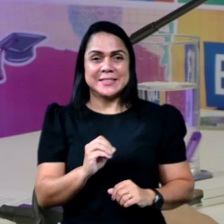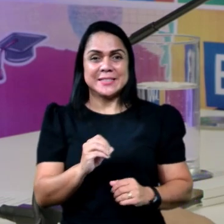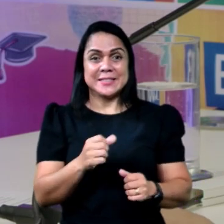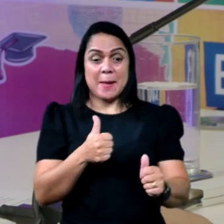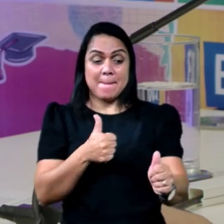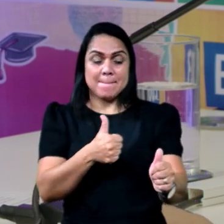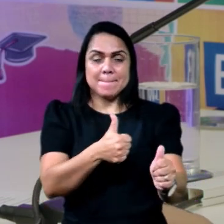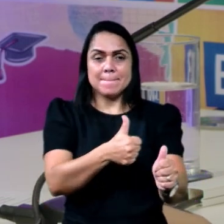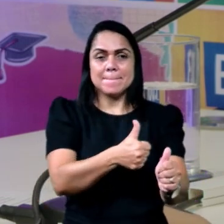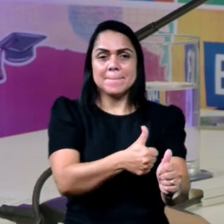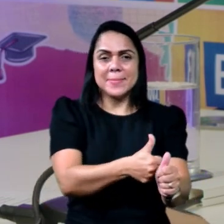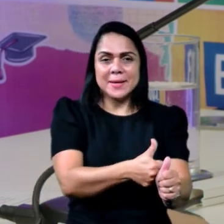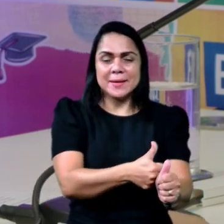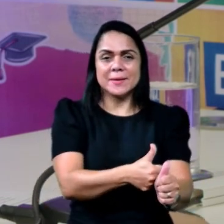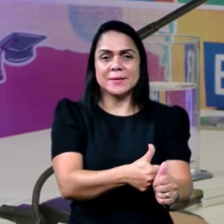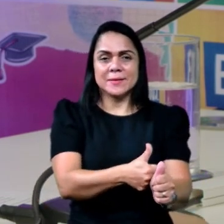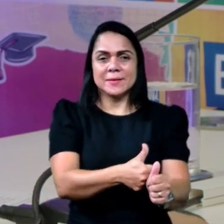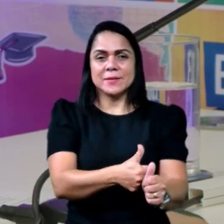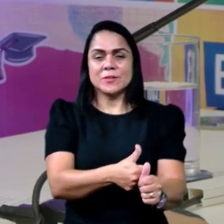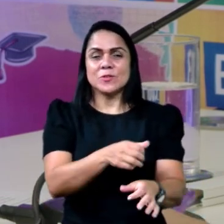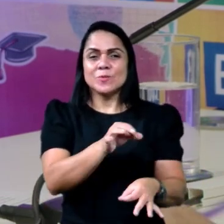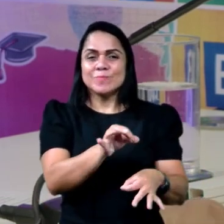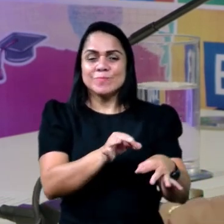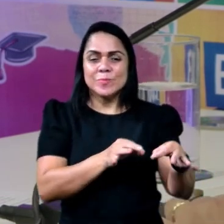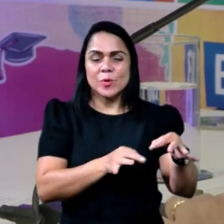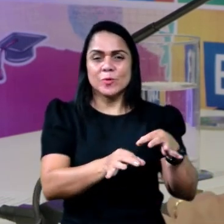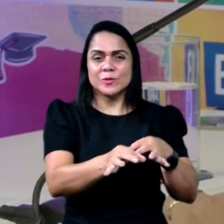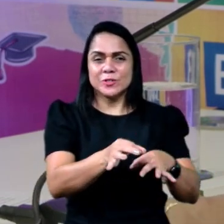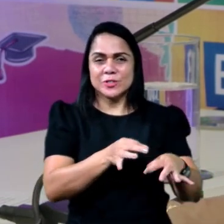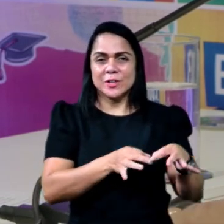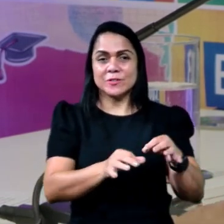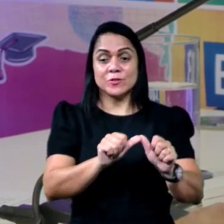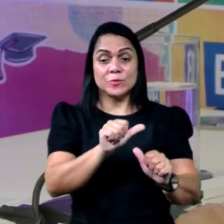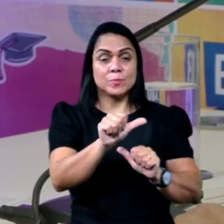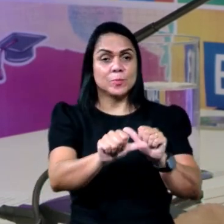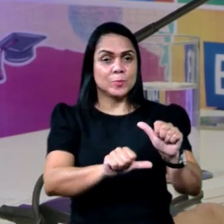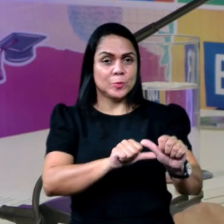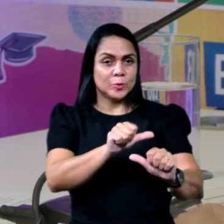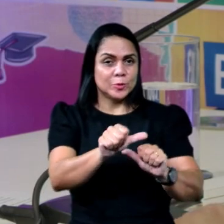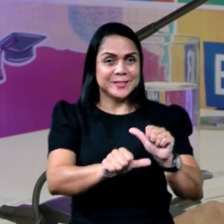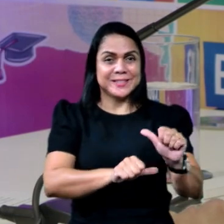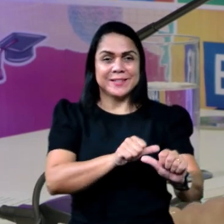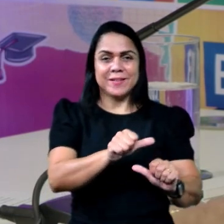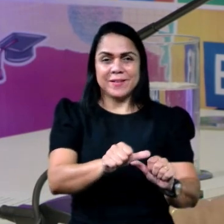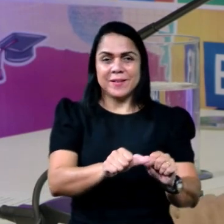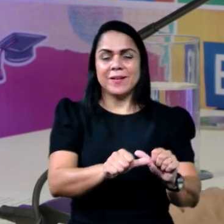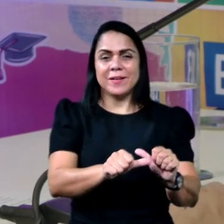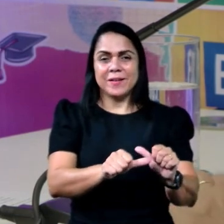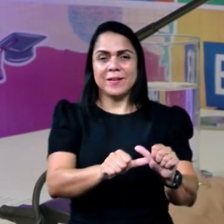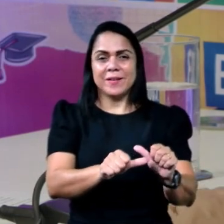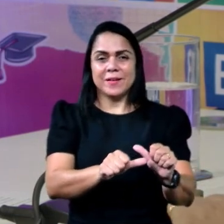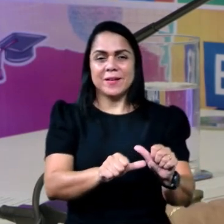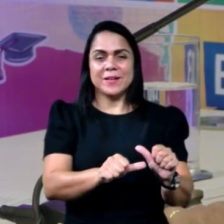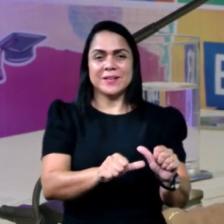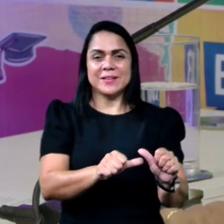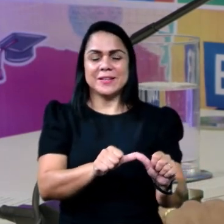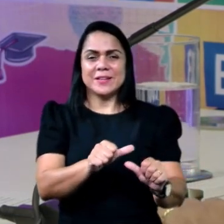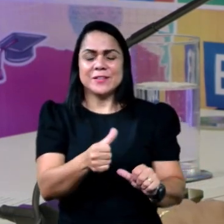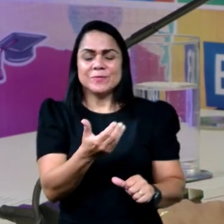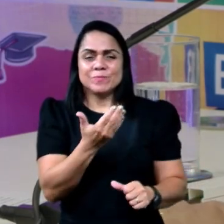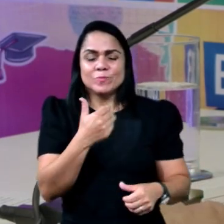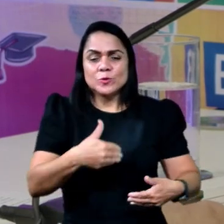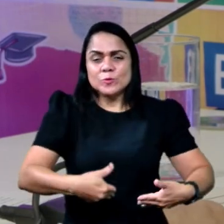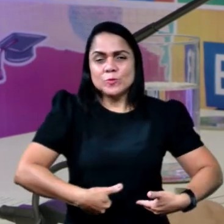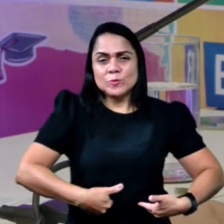pouquinho desse projeto de reverter essa situação ainda de miséria e fome